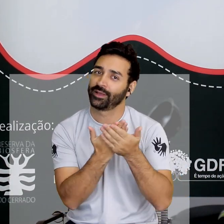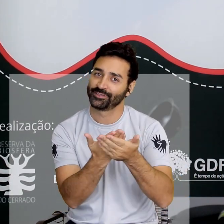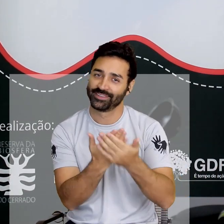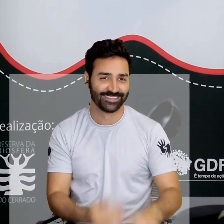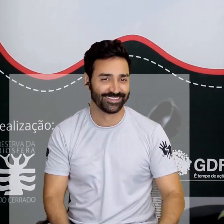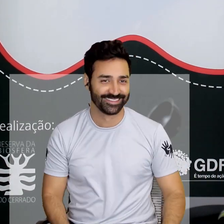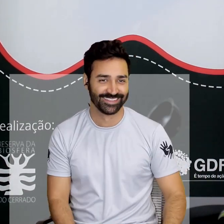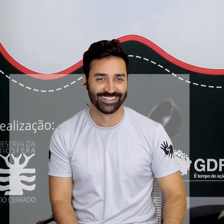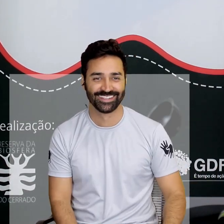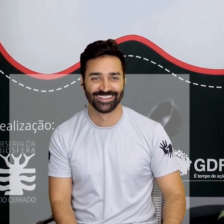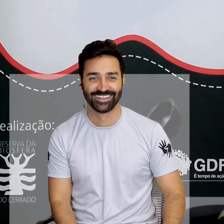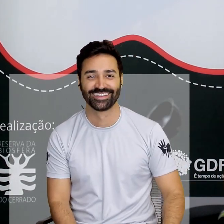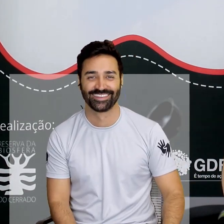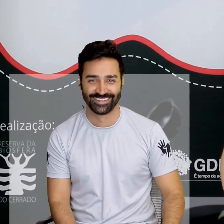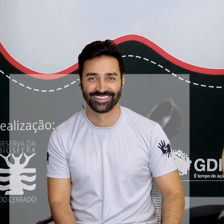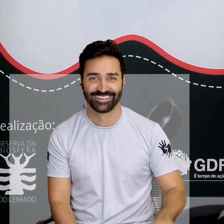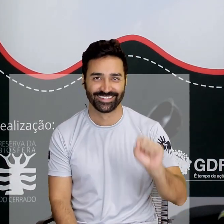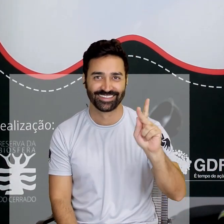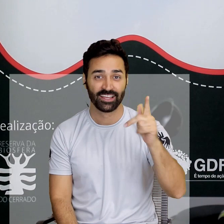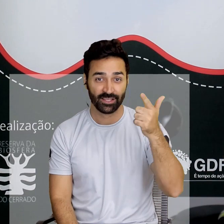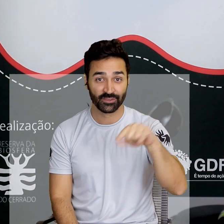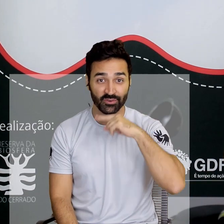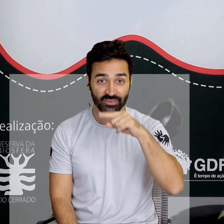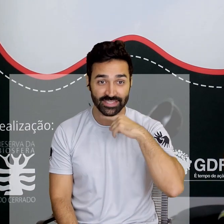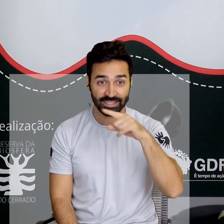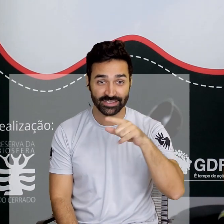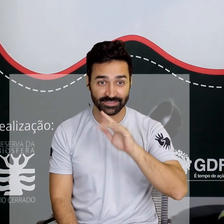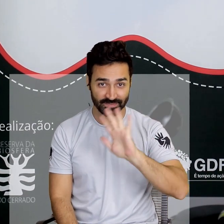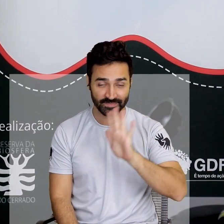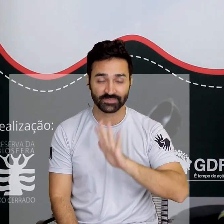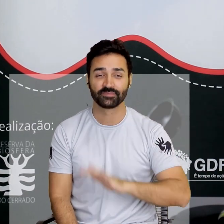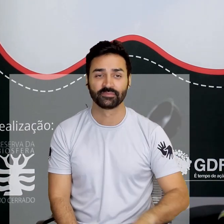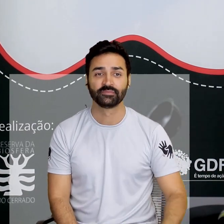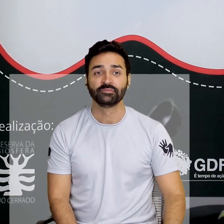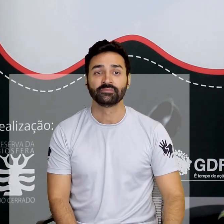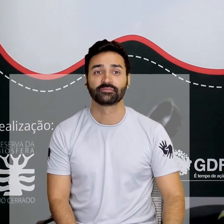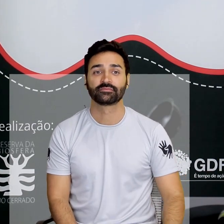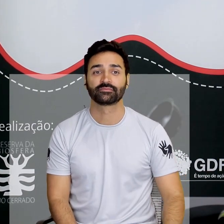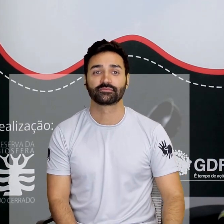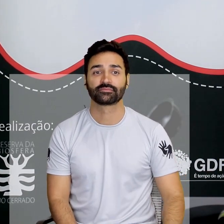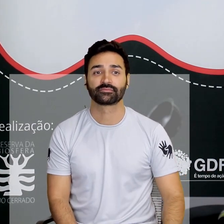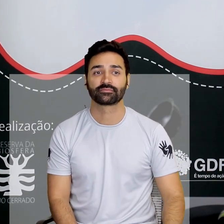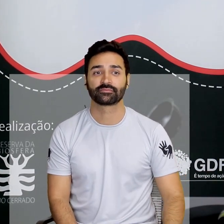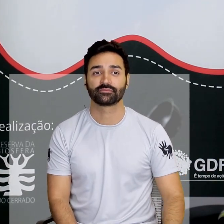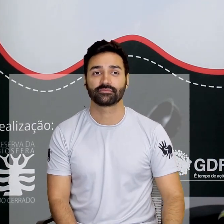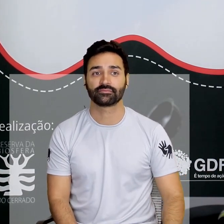Ok? Mais alguma obrigada. dúvida? Só, um momento. Somente?